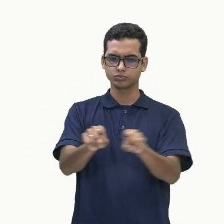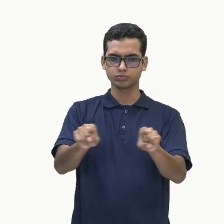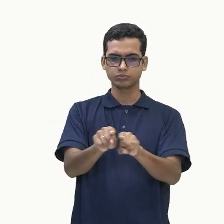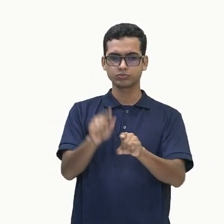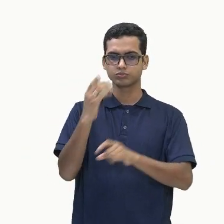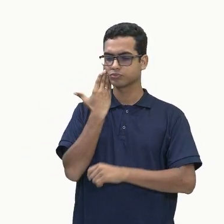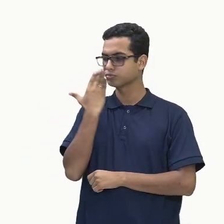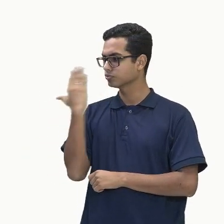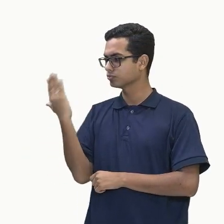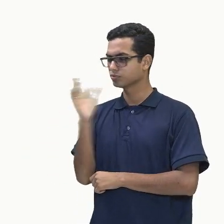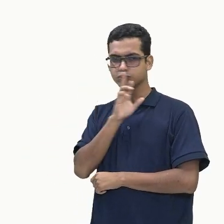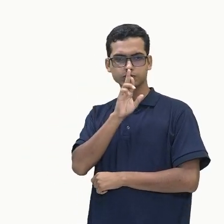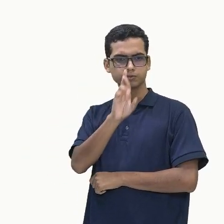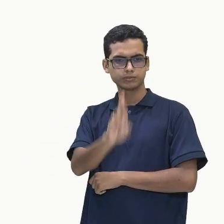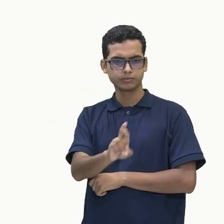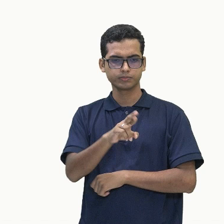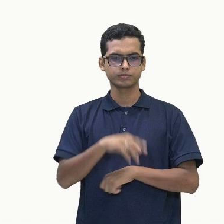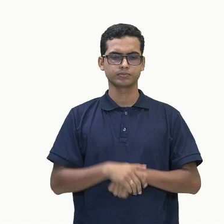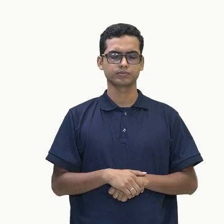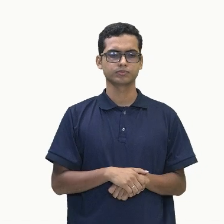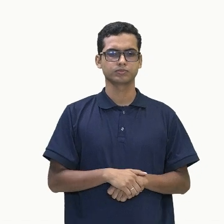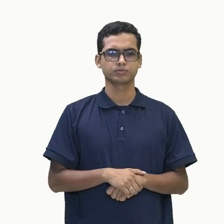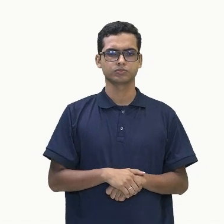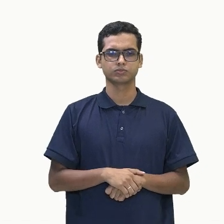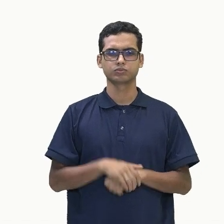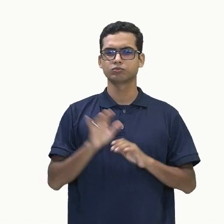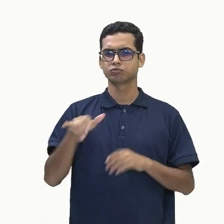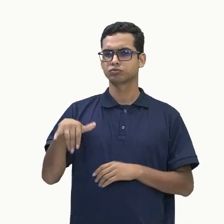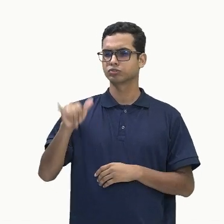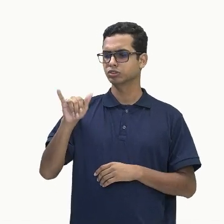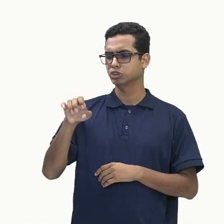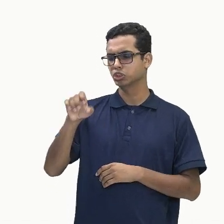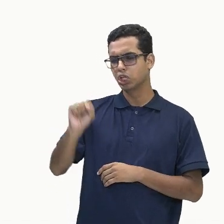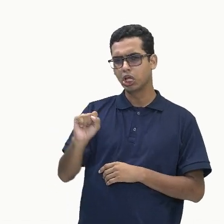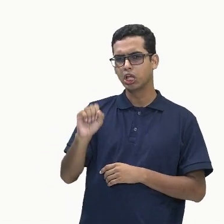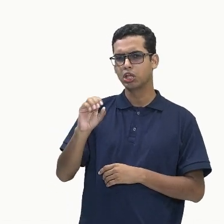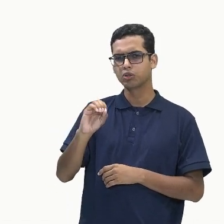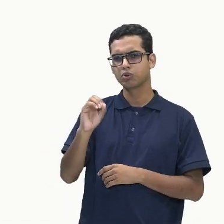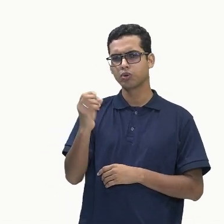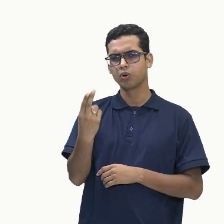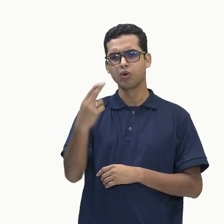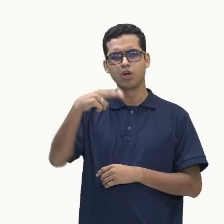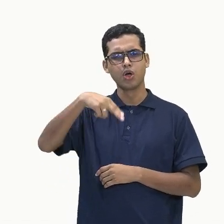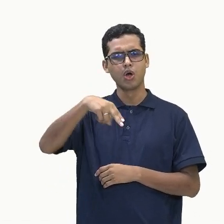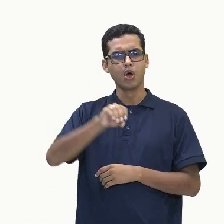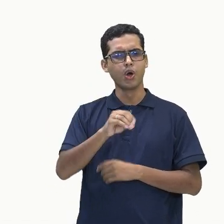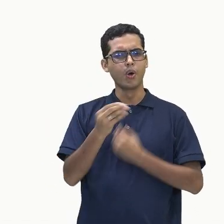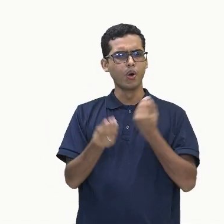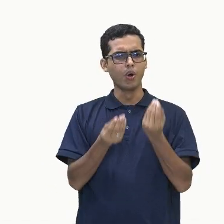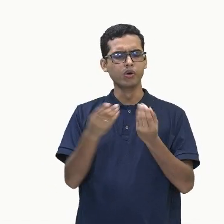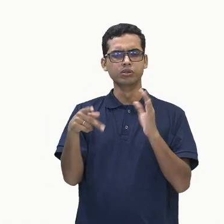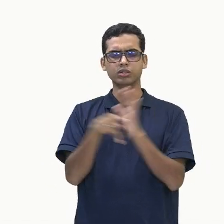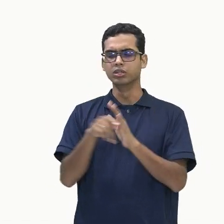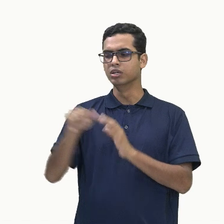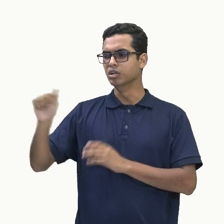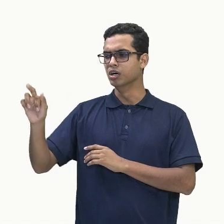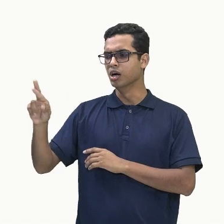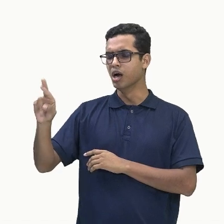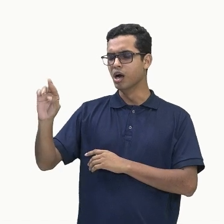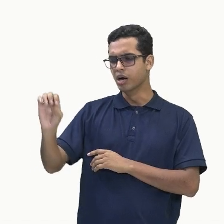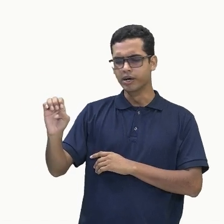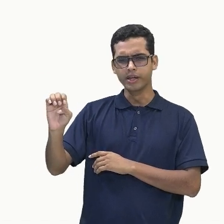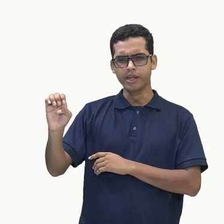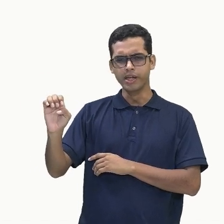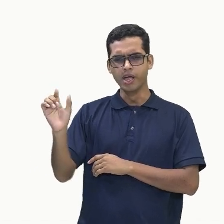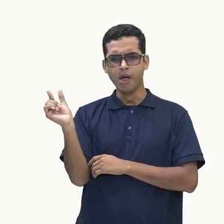I am, yes, you are, yes, he is, yes, she is. Vamos ver? Are you texting